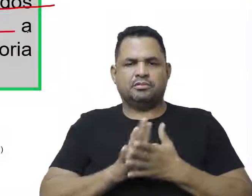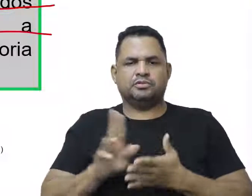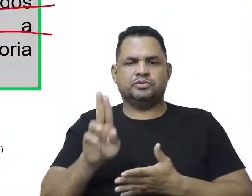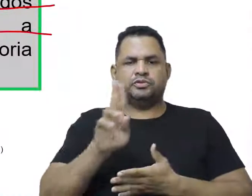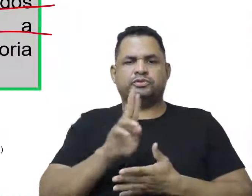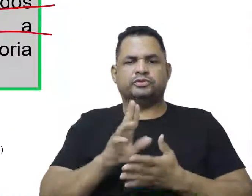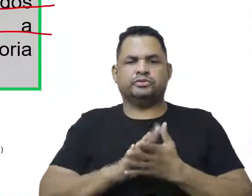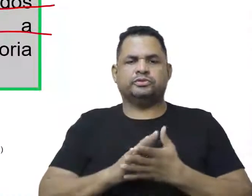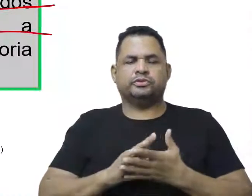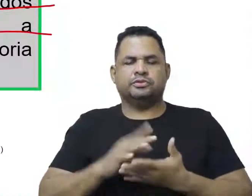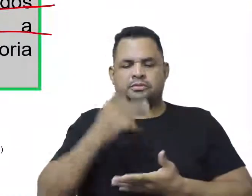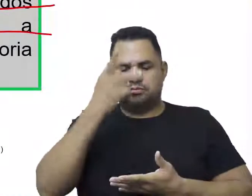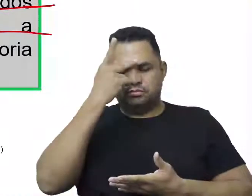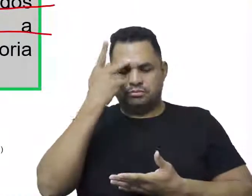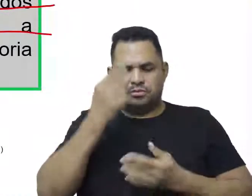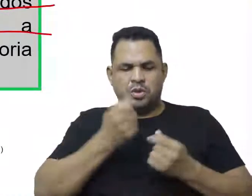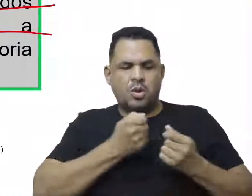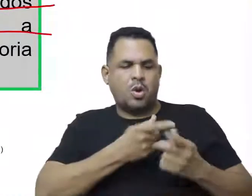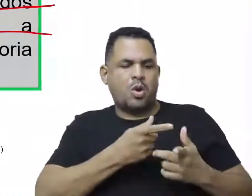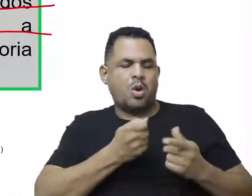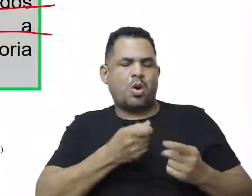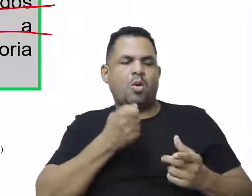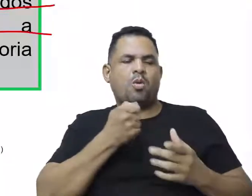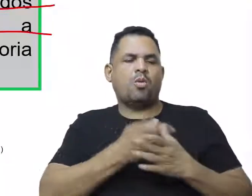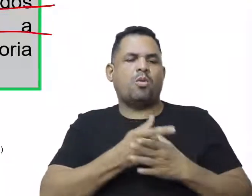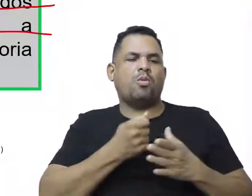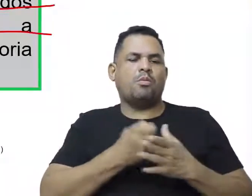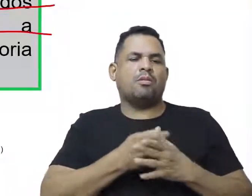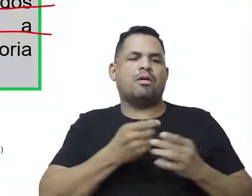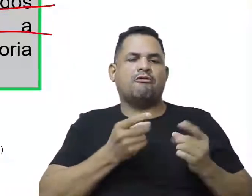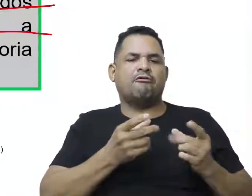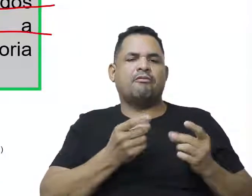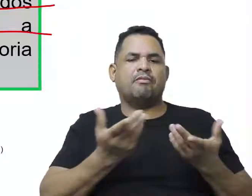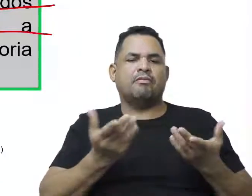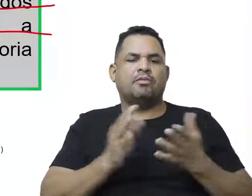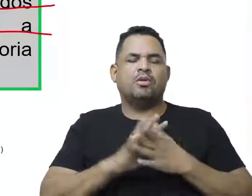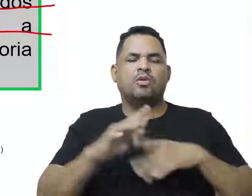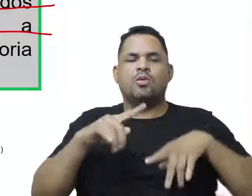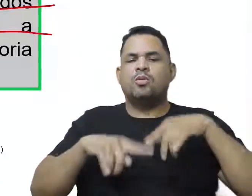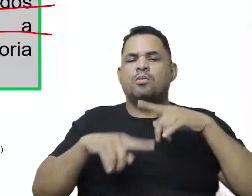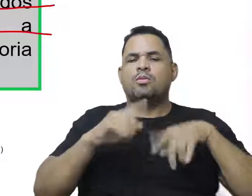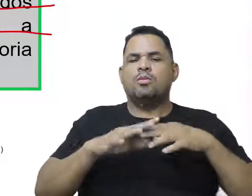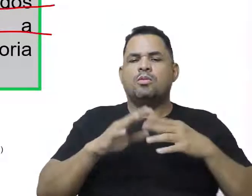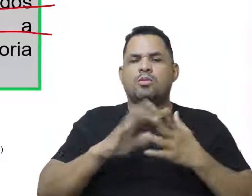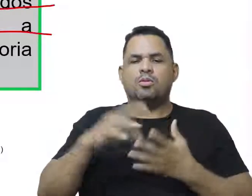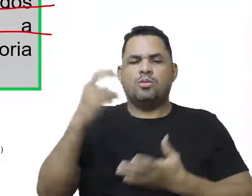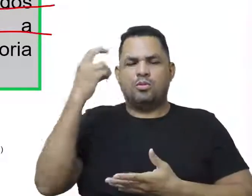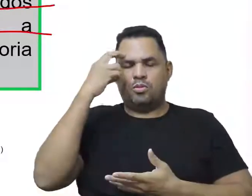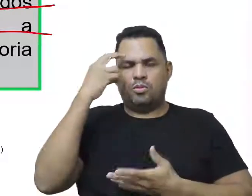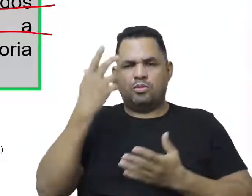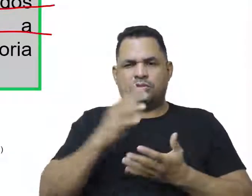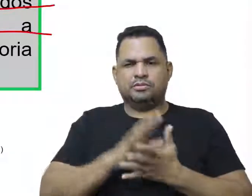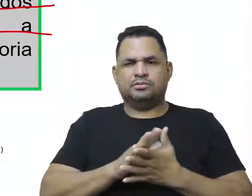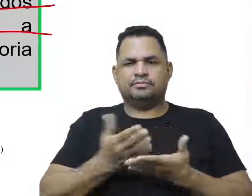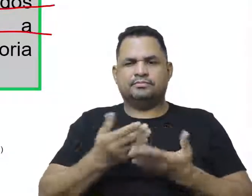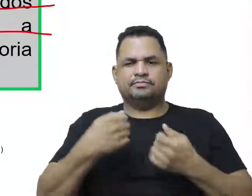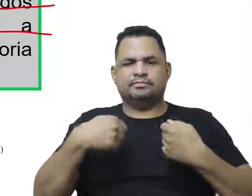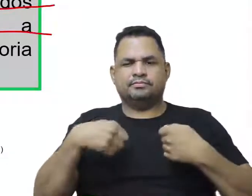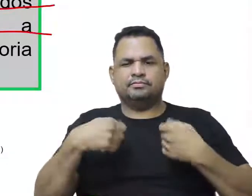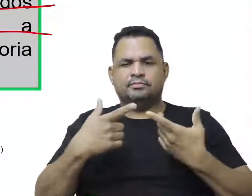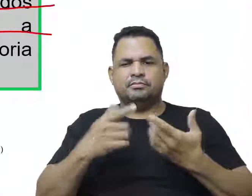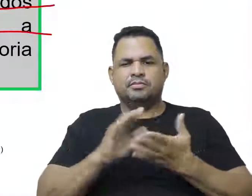consumidores mediante a compra de alguma mercadoria ou produto cultural né Então as necessidades